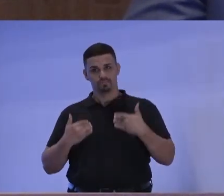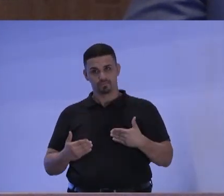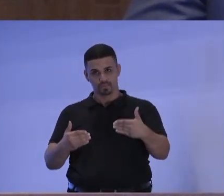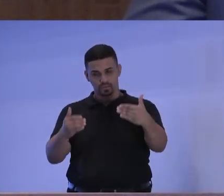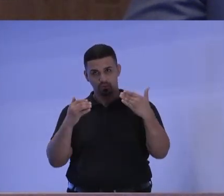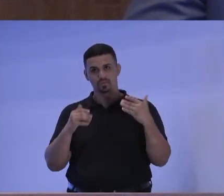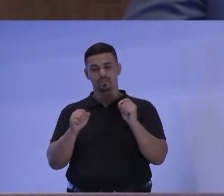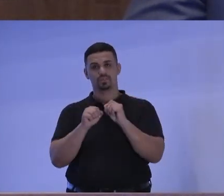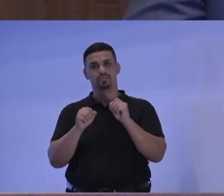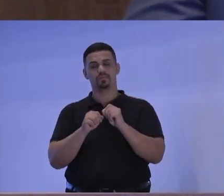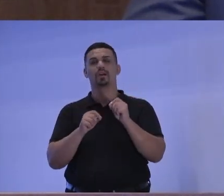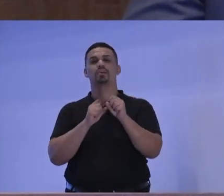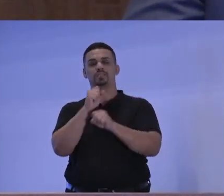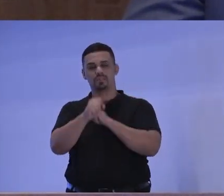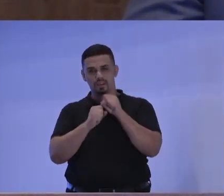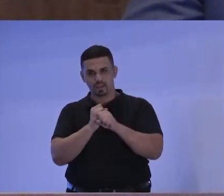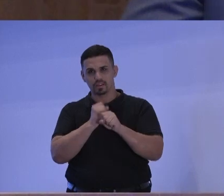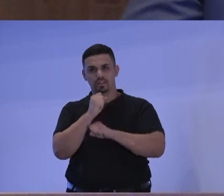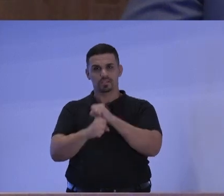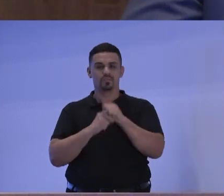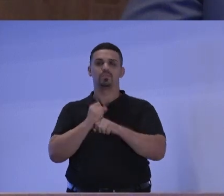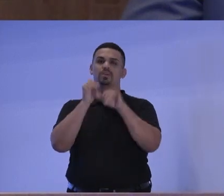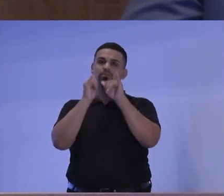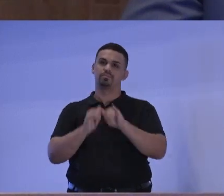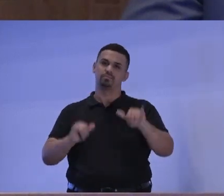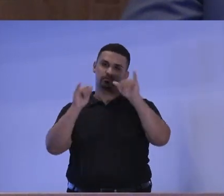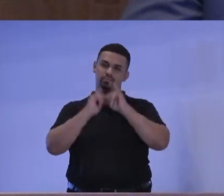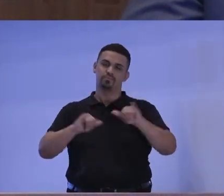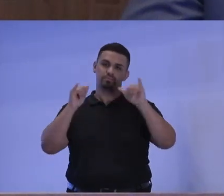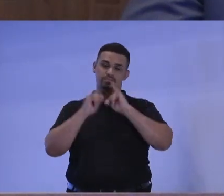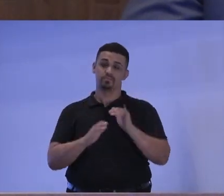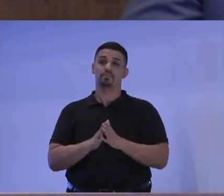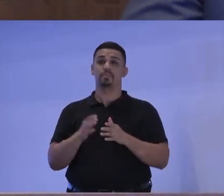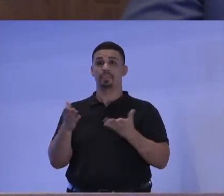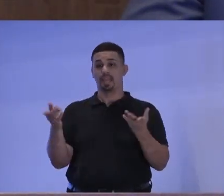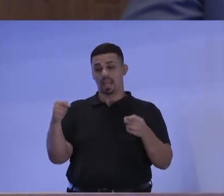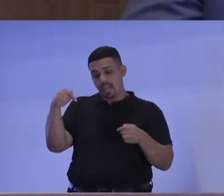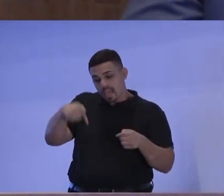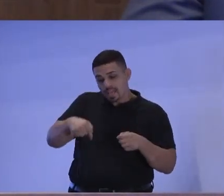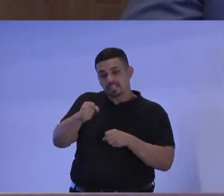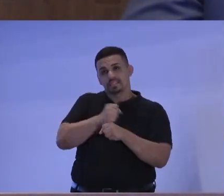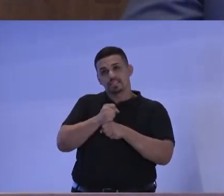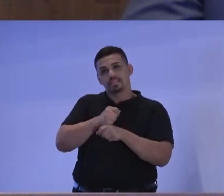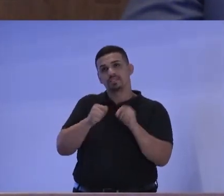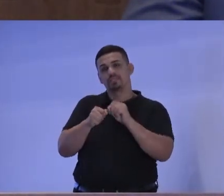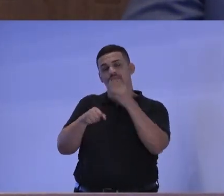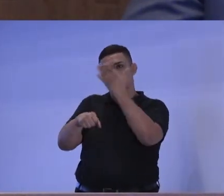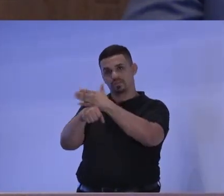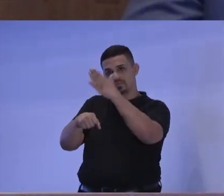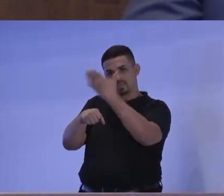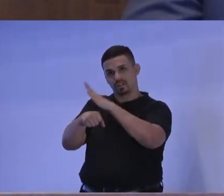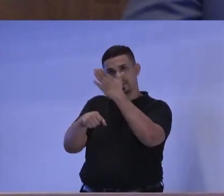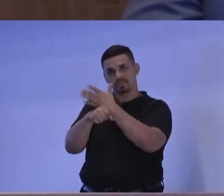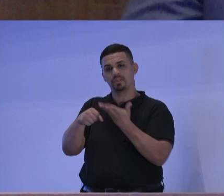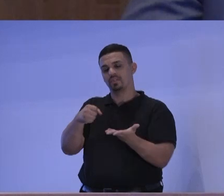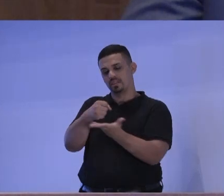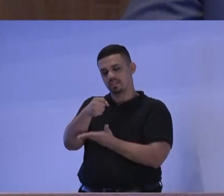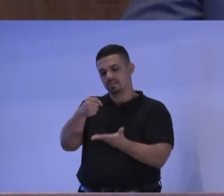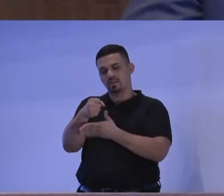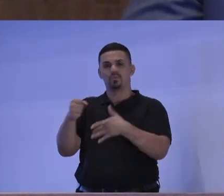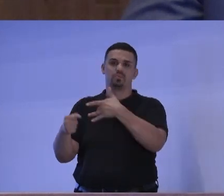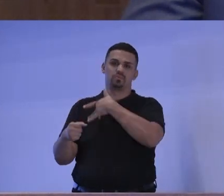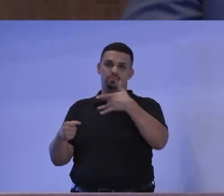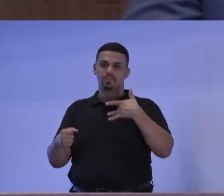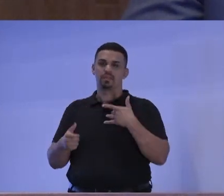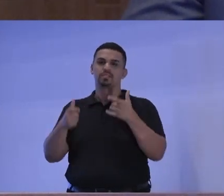mobilização. Nesse ano, realizamos um treinamento para equipes da atenção da saúde básica, né,